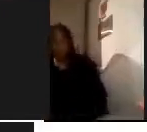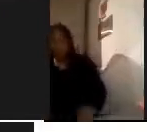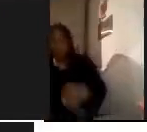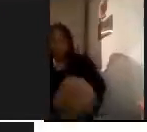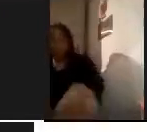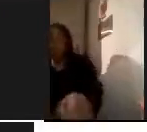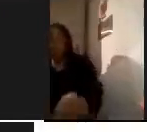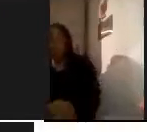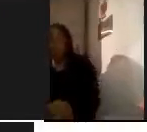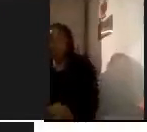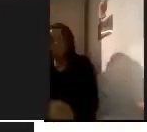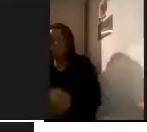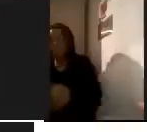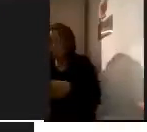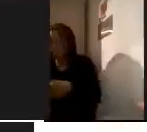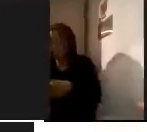não consegue sugar.